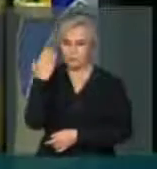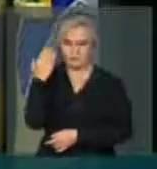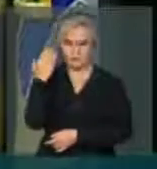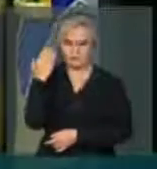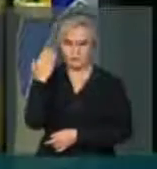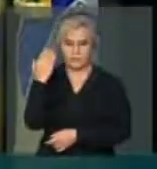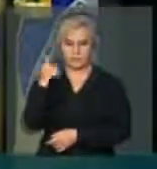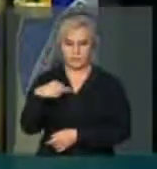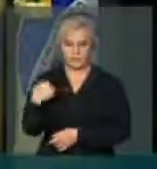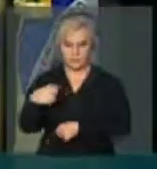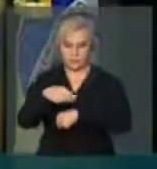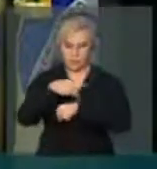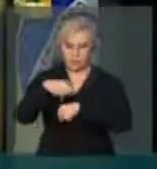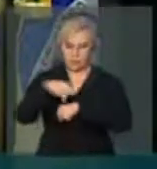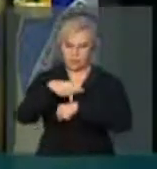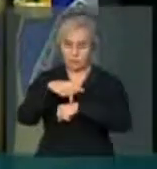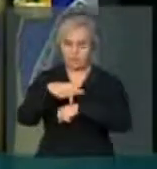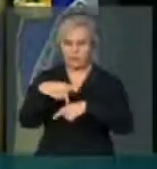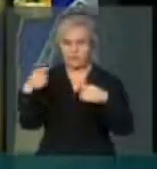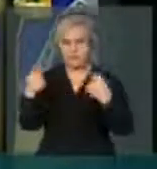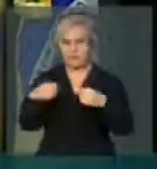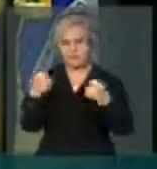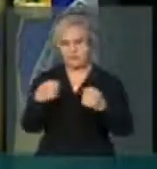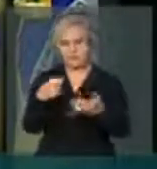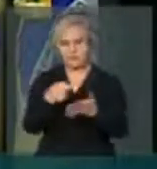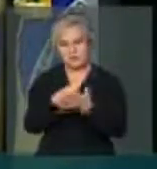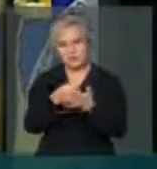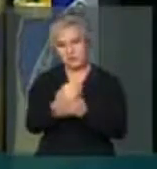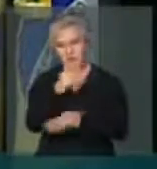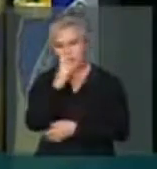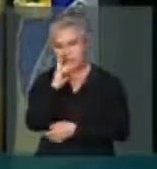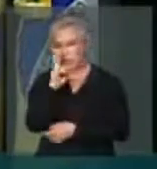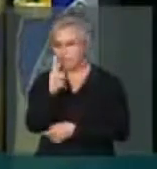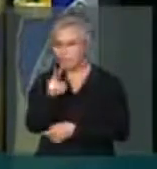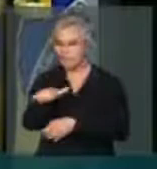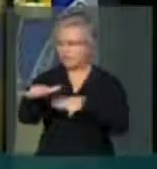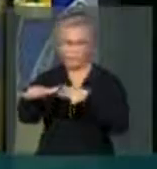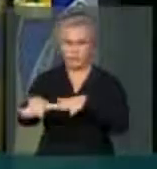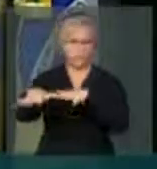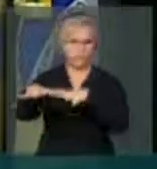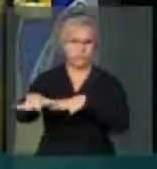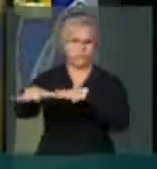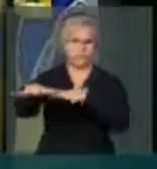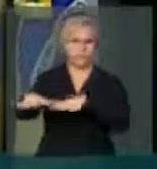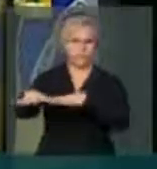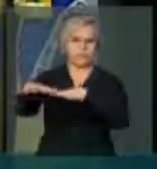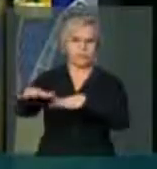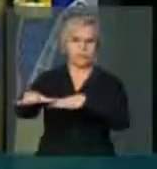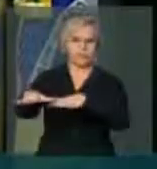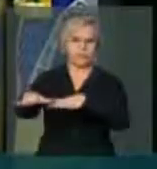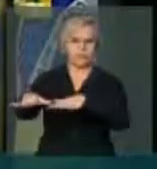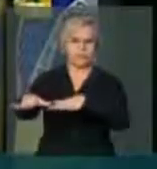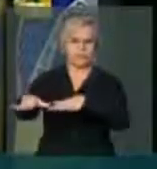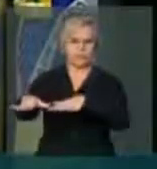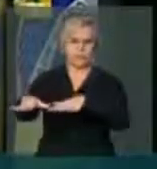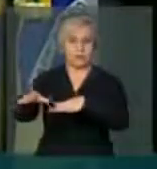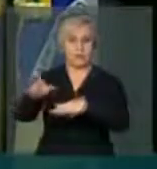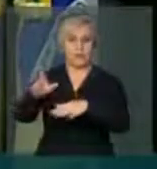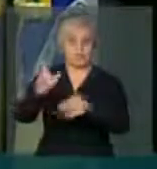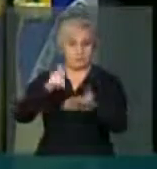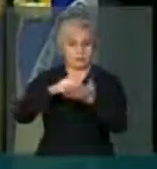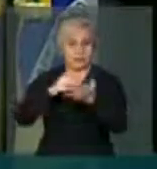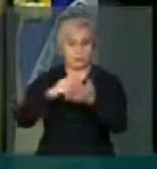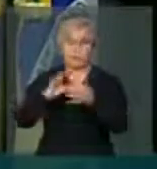lamentavelmente, o nosso país teve que conviver com uma manifestação que é